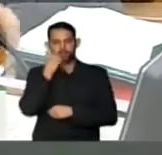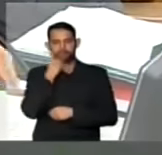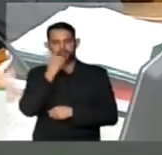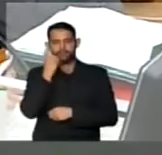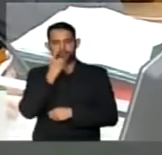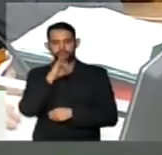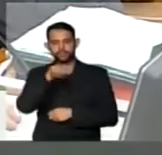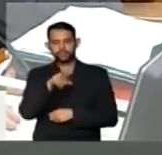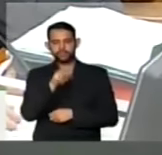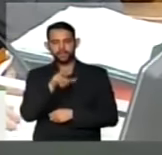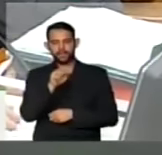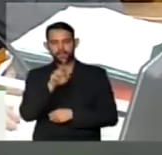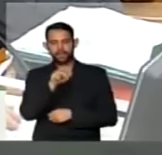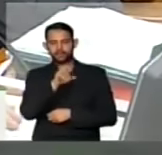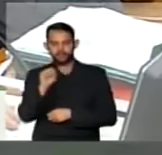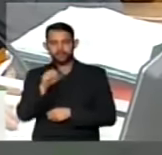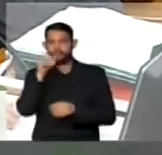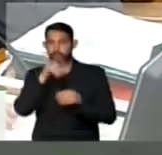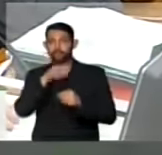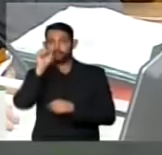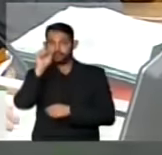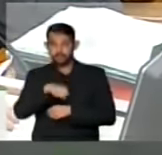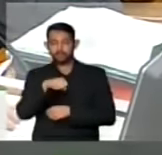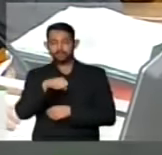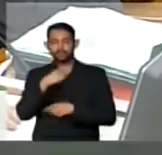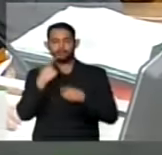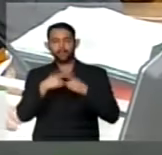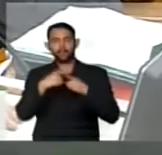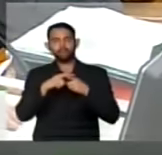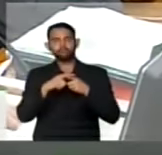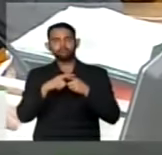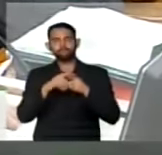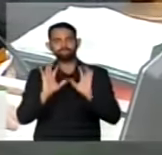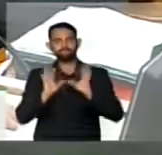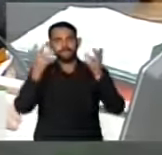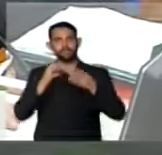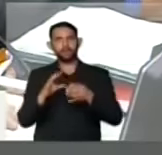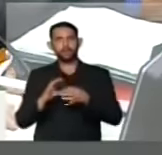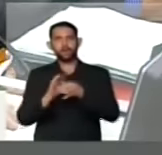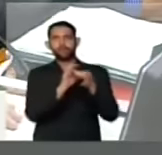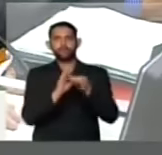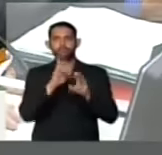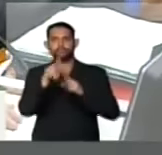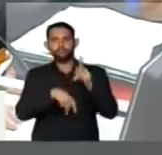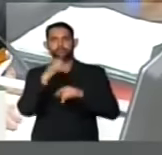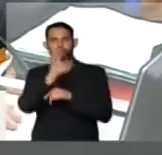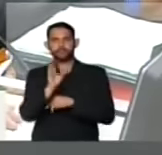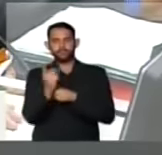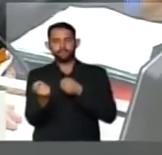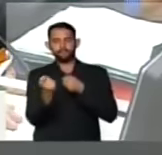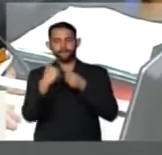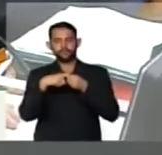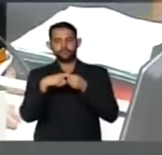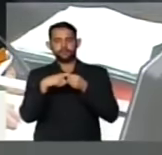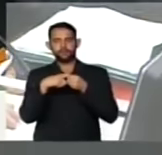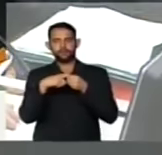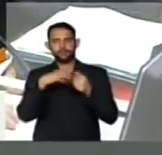deputado Jovair Arantes. Votem sim para celebrar a união dos brasileiros e restaurar